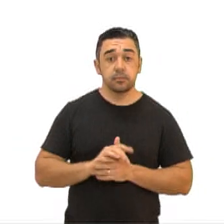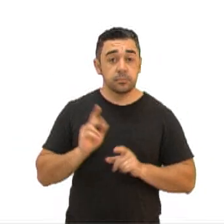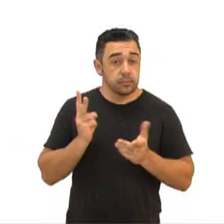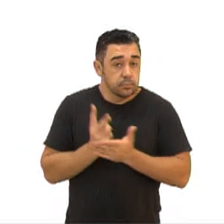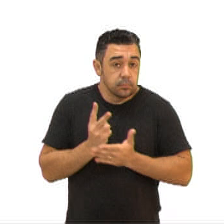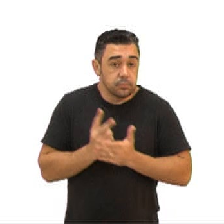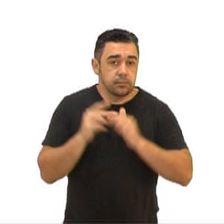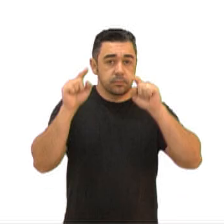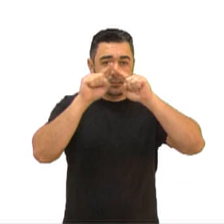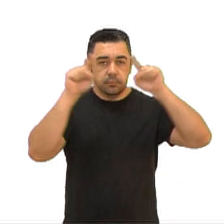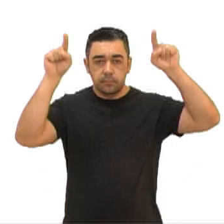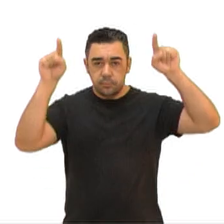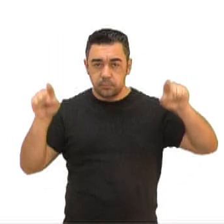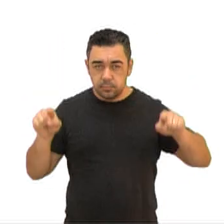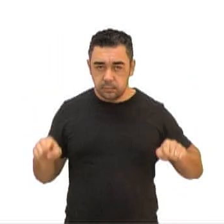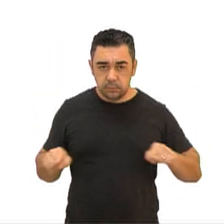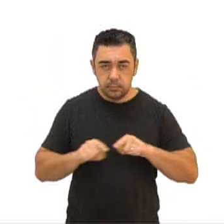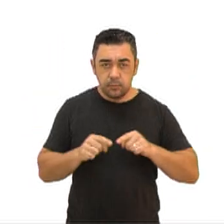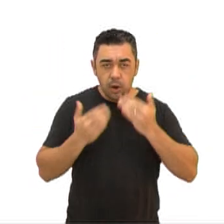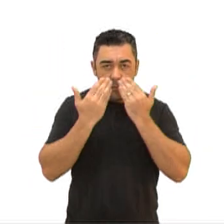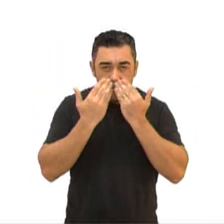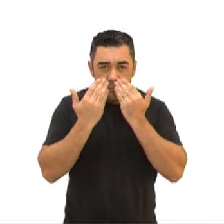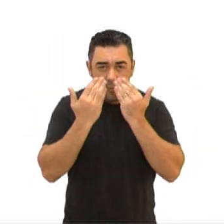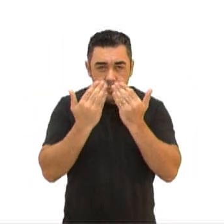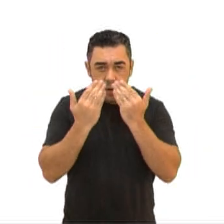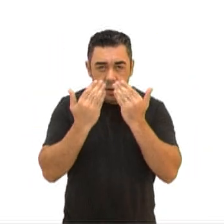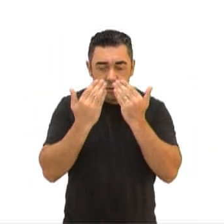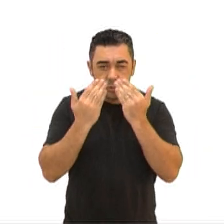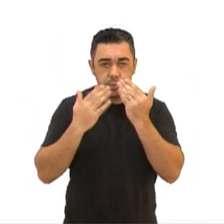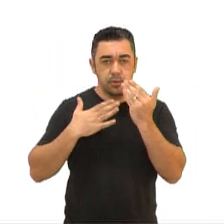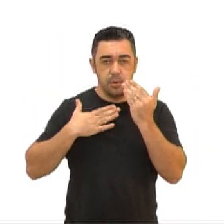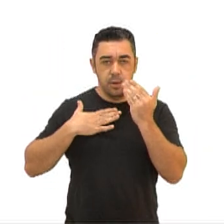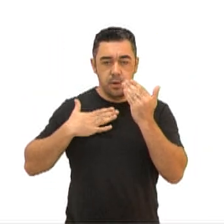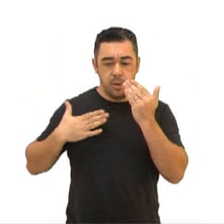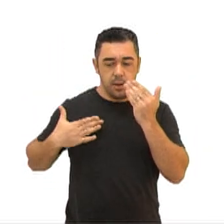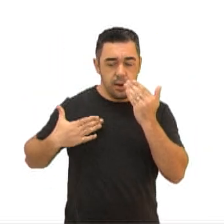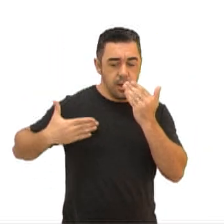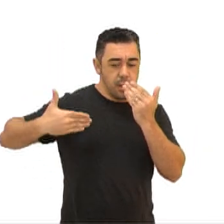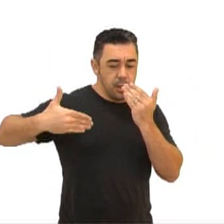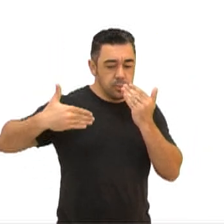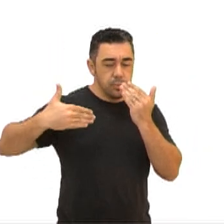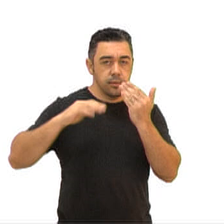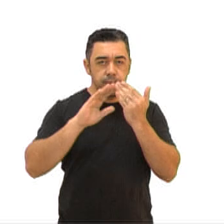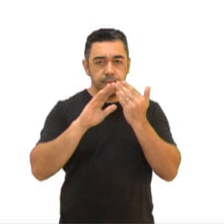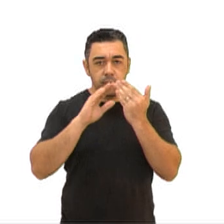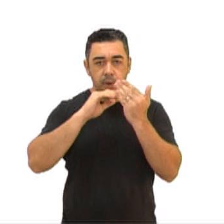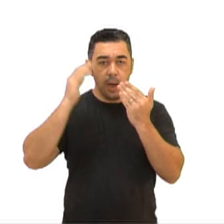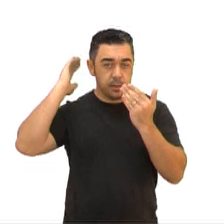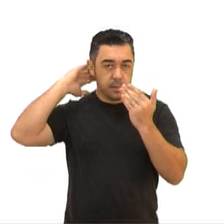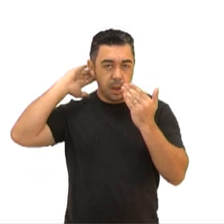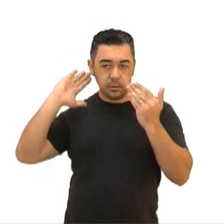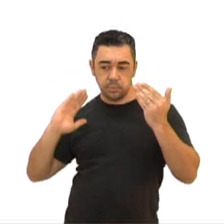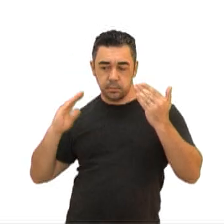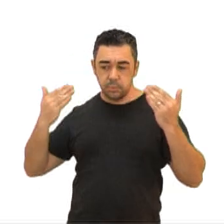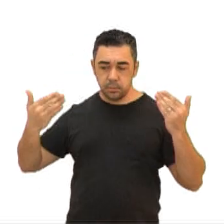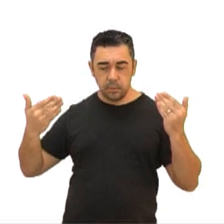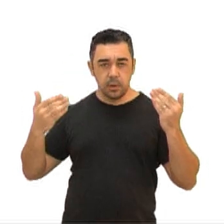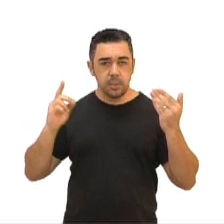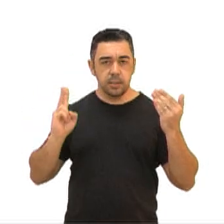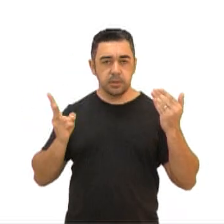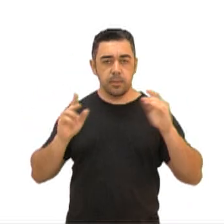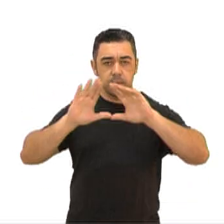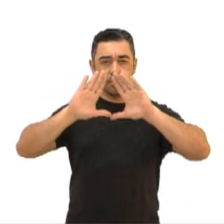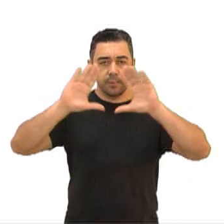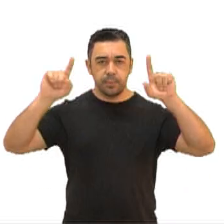queriam a parte da frente, a parte dos lados, a parte de cima, tudo no mesmo plano achatado. E sem relação